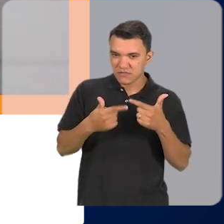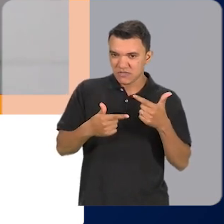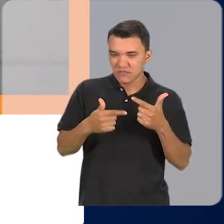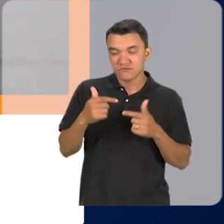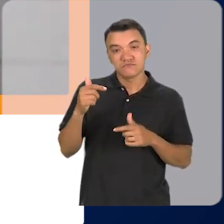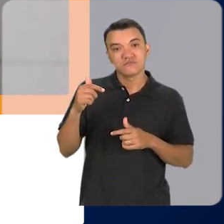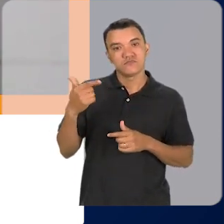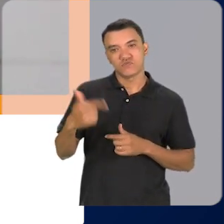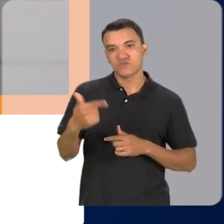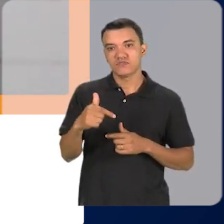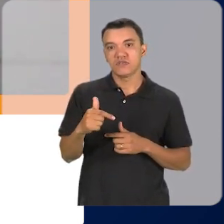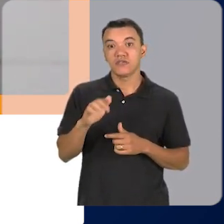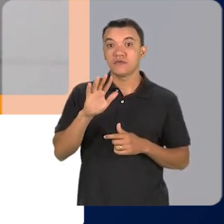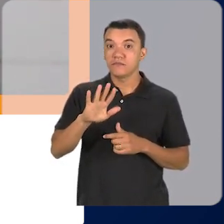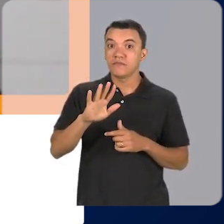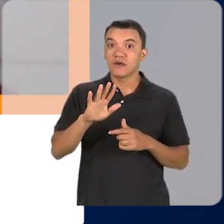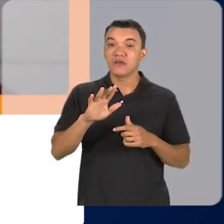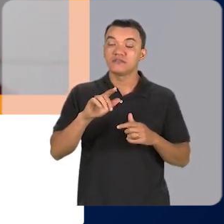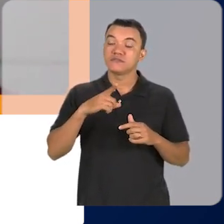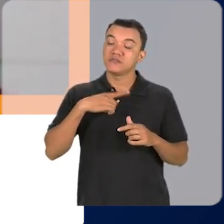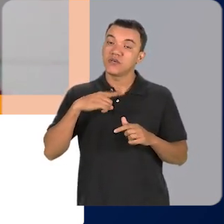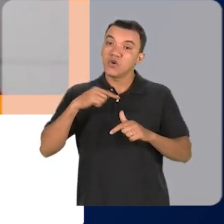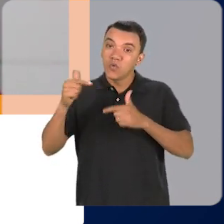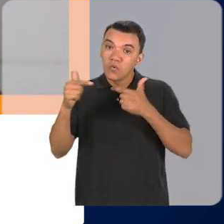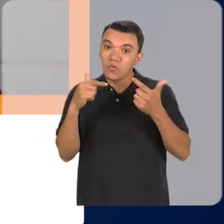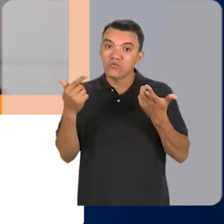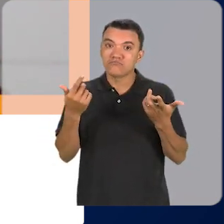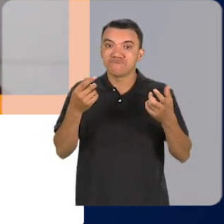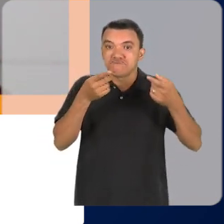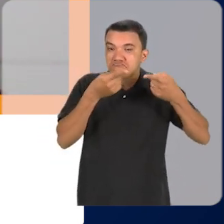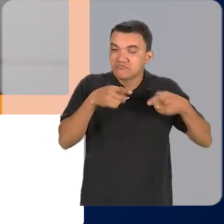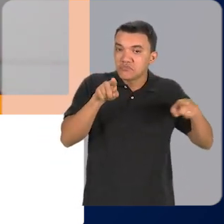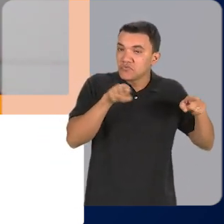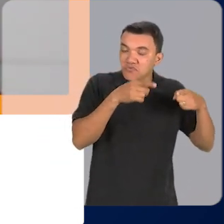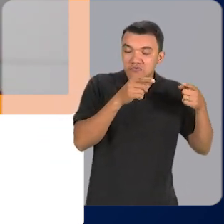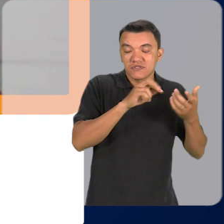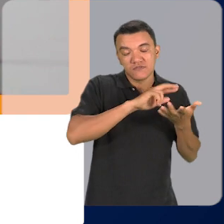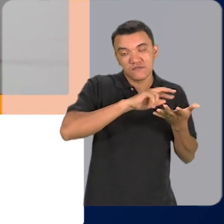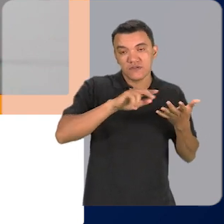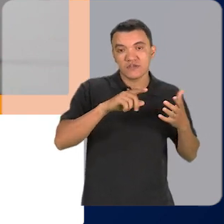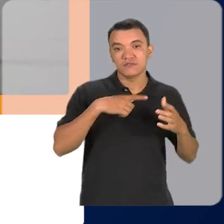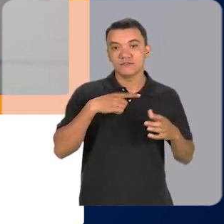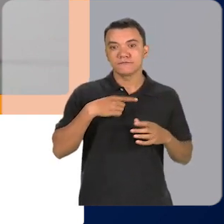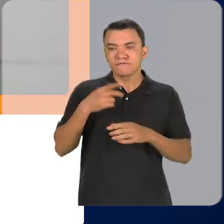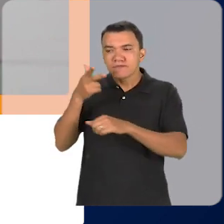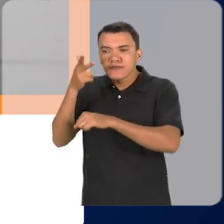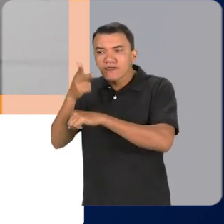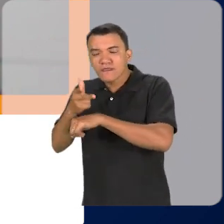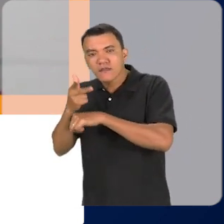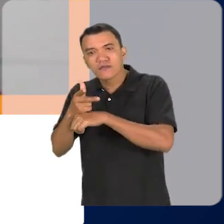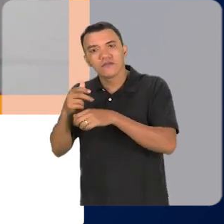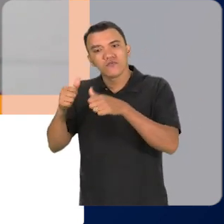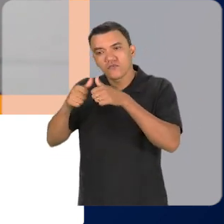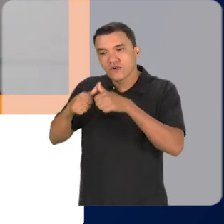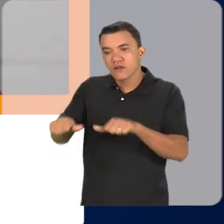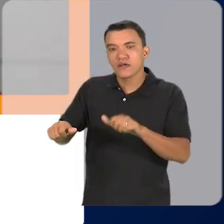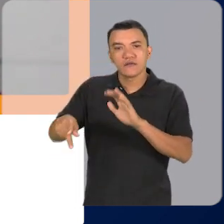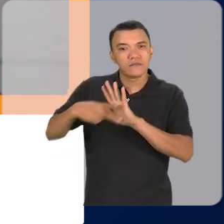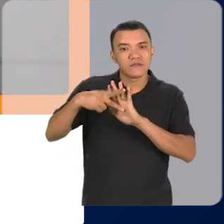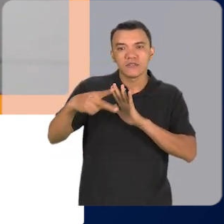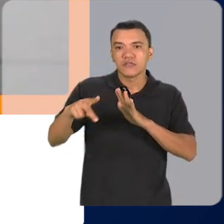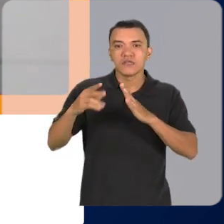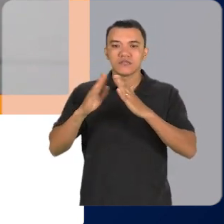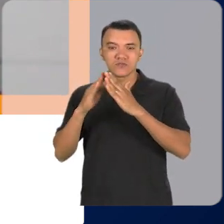já citei, temos várias músicas, vários trabalhos a respeito. E um documentário para ficar para a escola, para ficar para